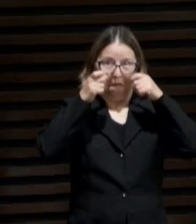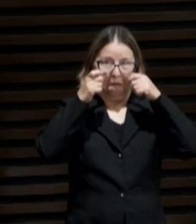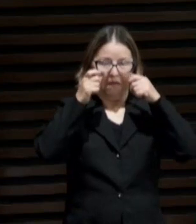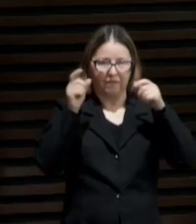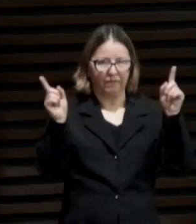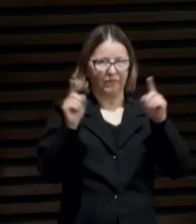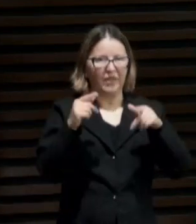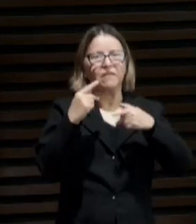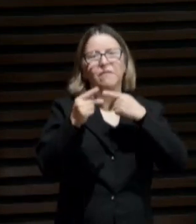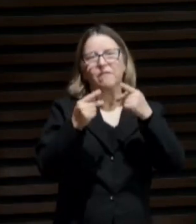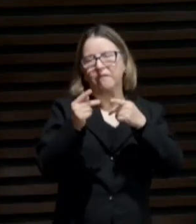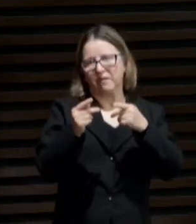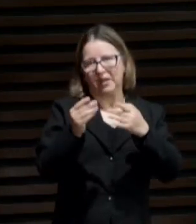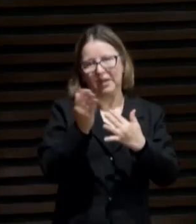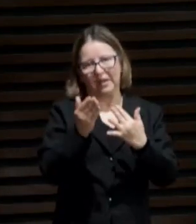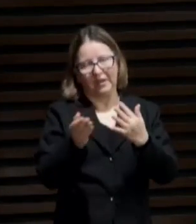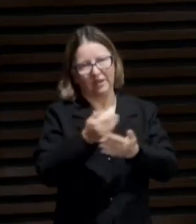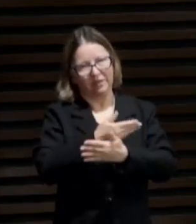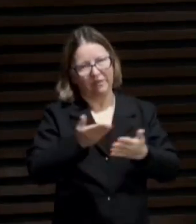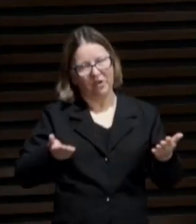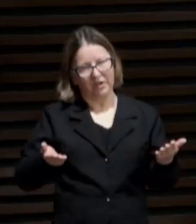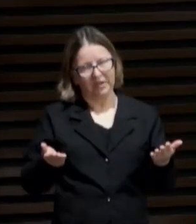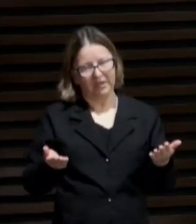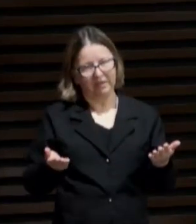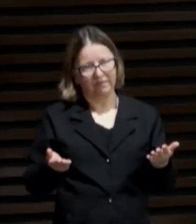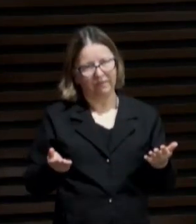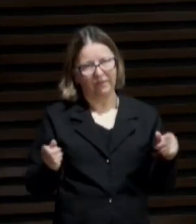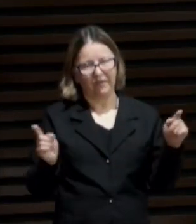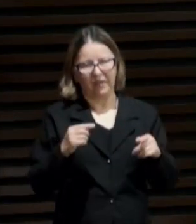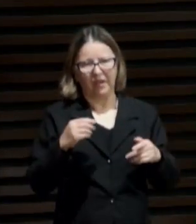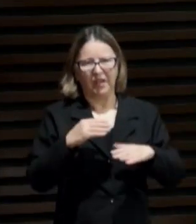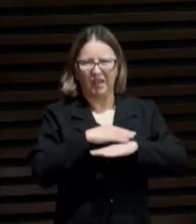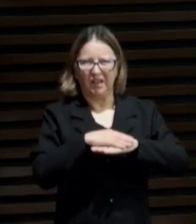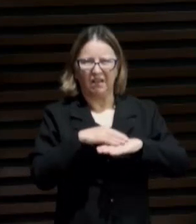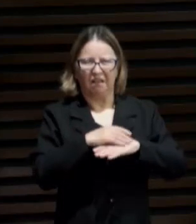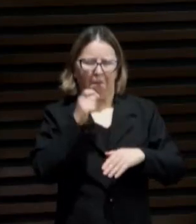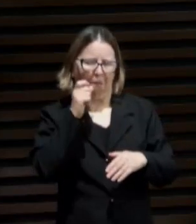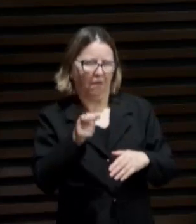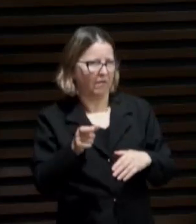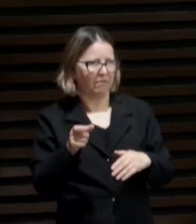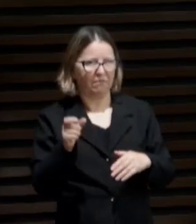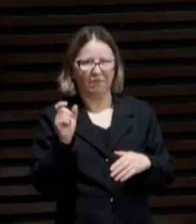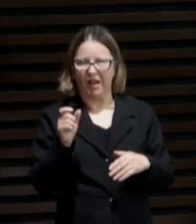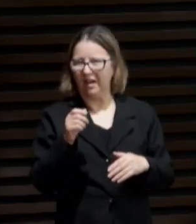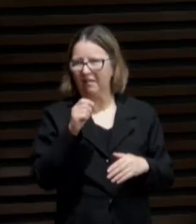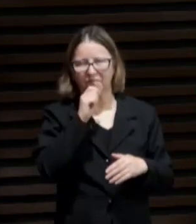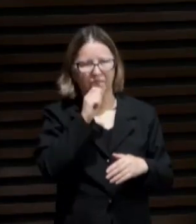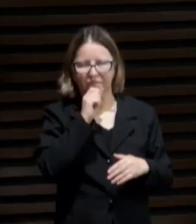se nomeia entre vós como convém a santos, nem conversação torpe, nem palavras vãs